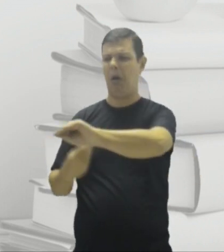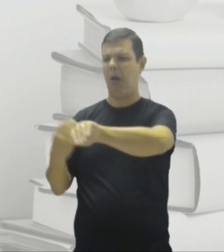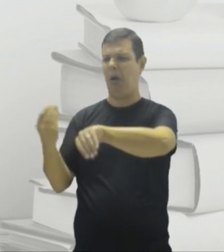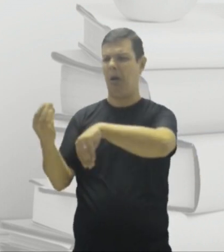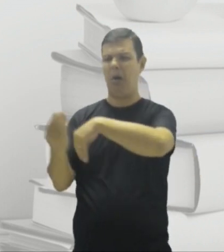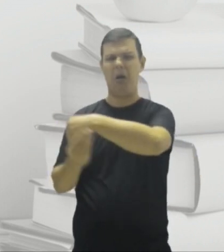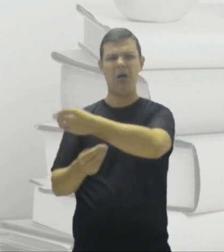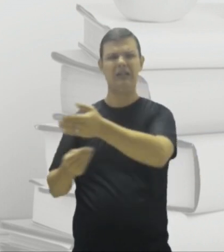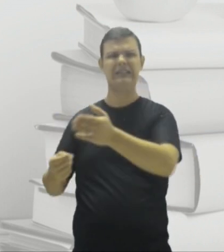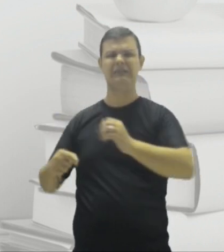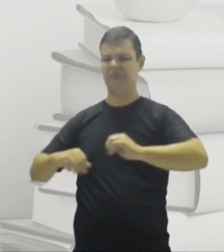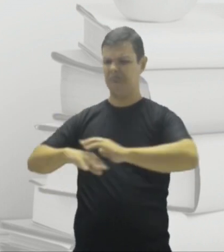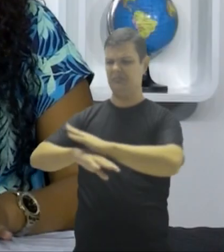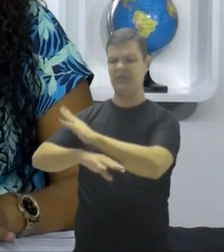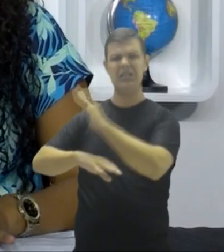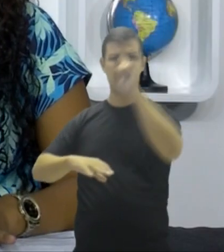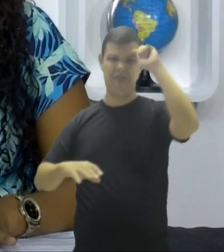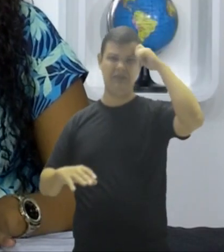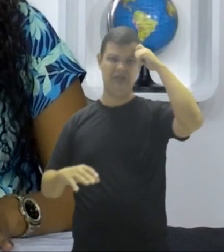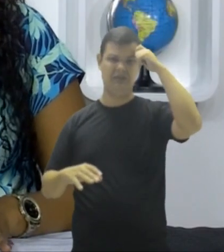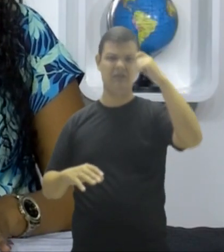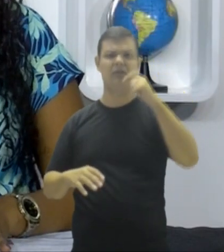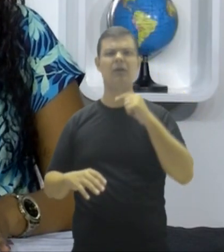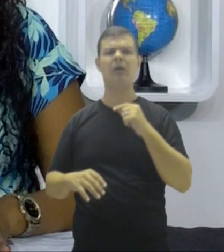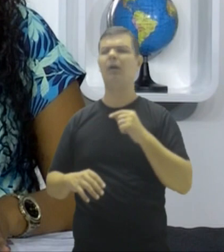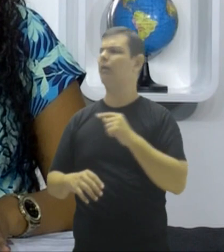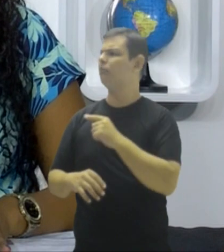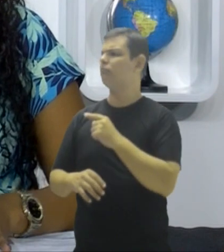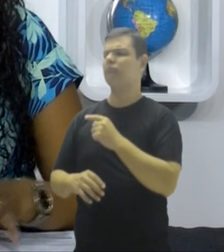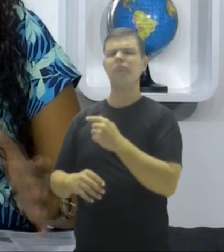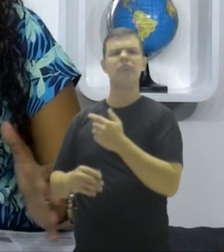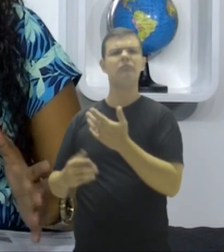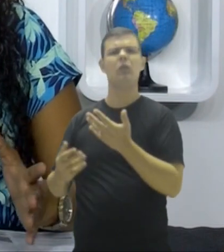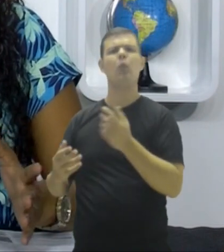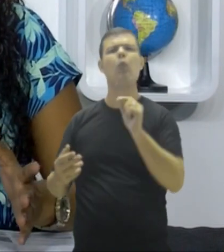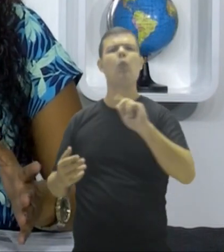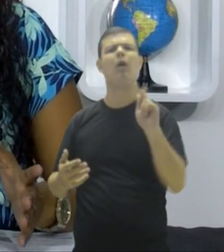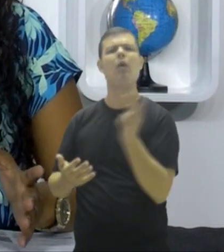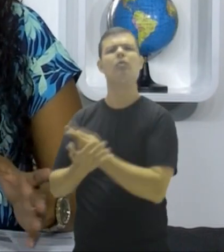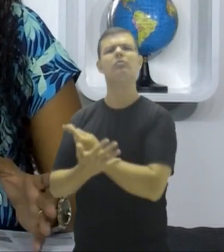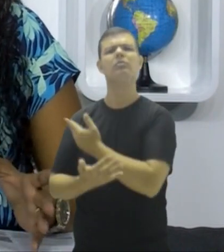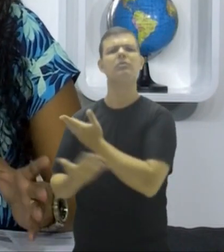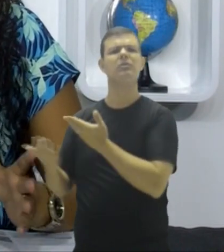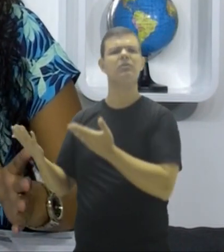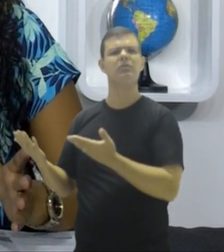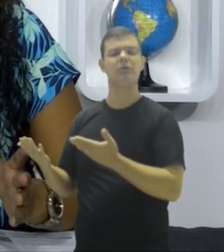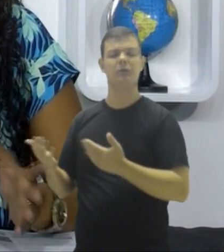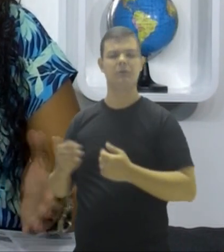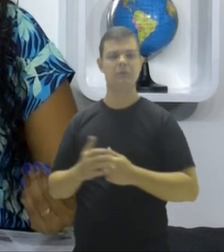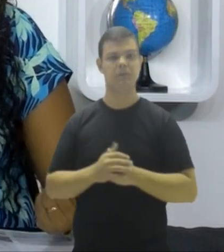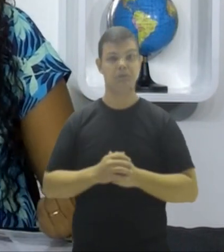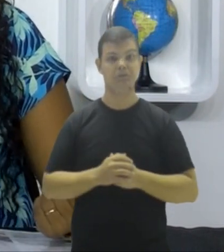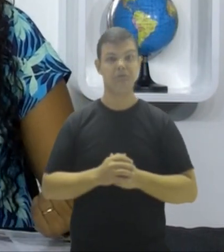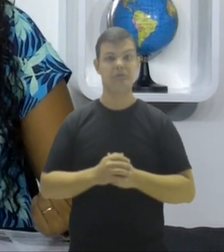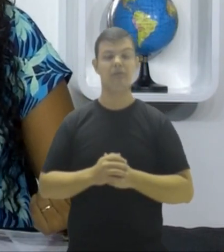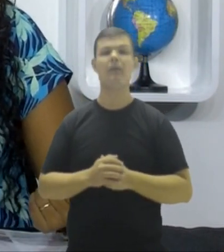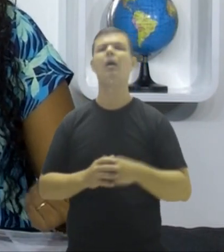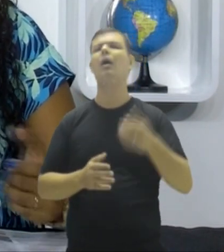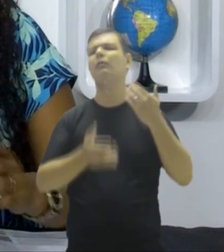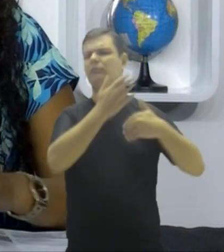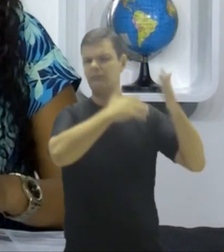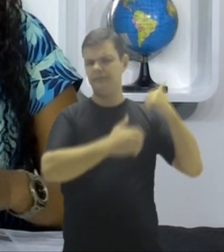industriais também e a maré negra. Vamos ver um pouquinho sobre o que acontece. Nós vimos nas nossas